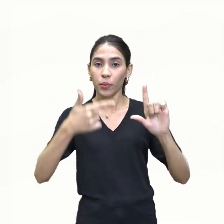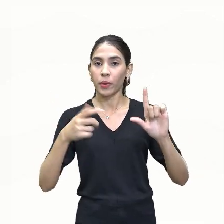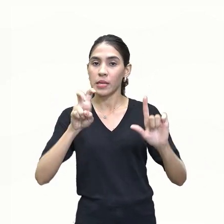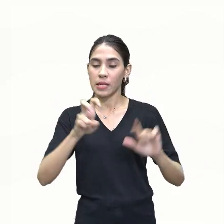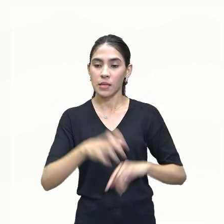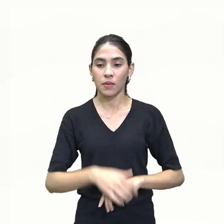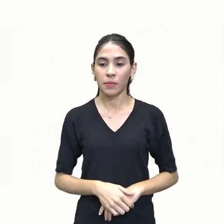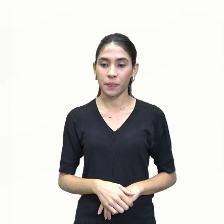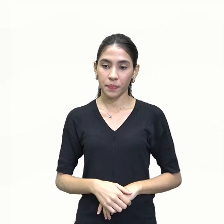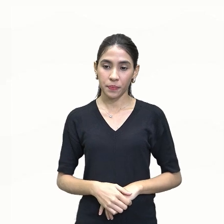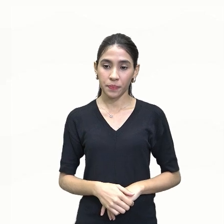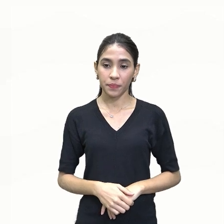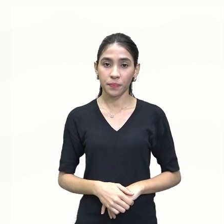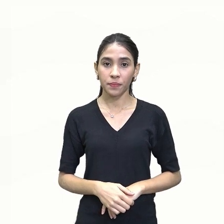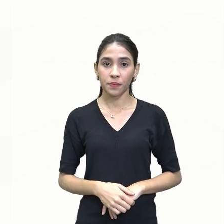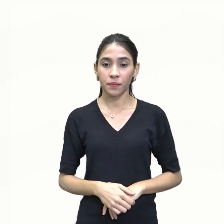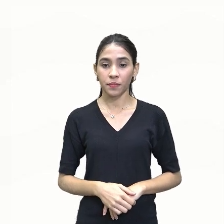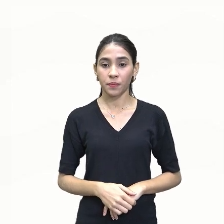vamos resolver.